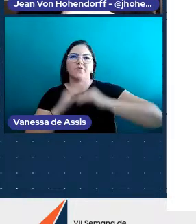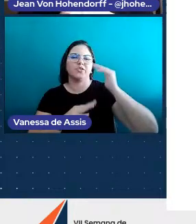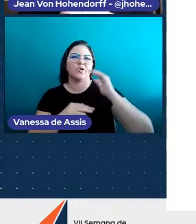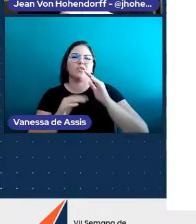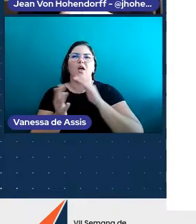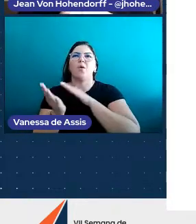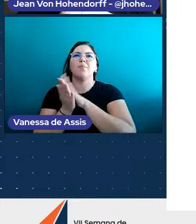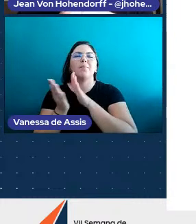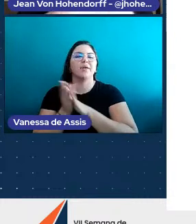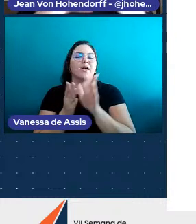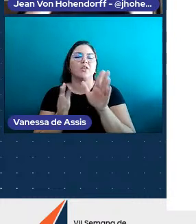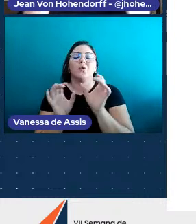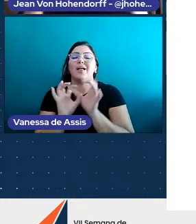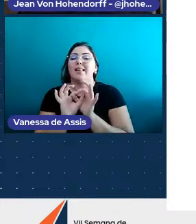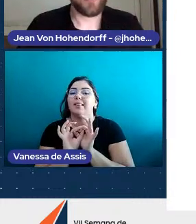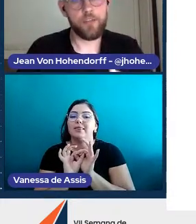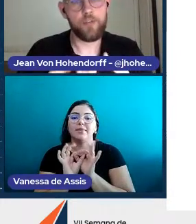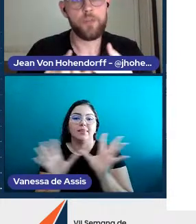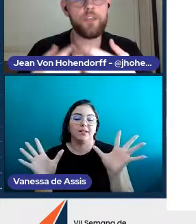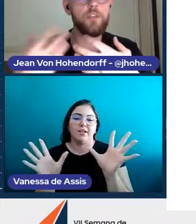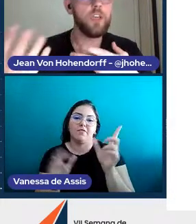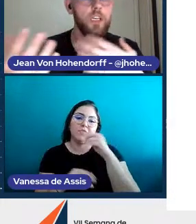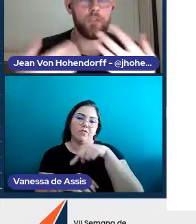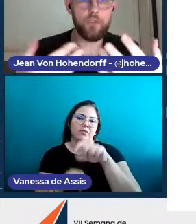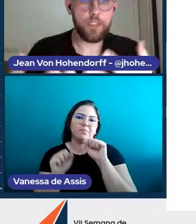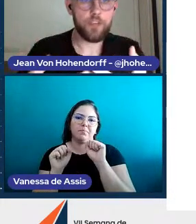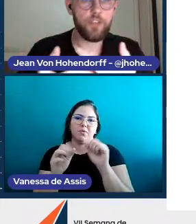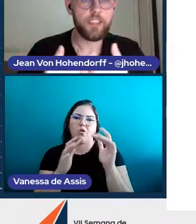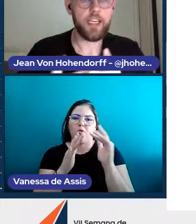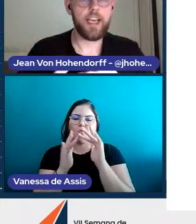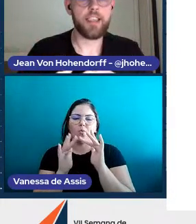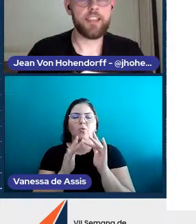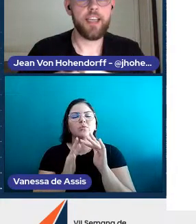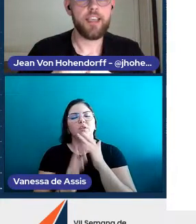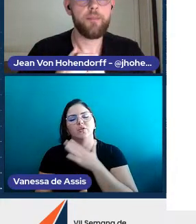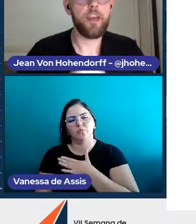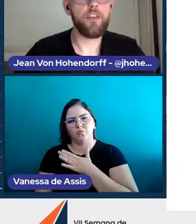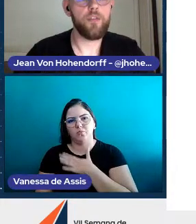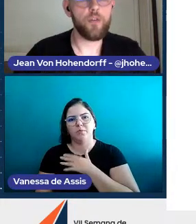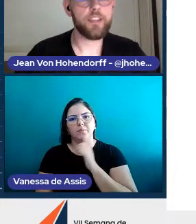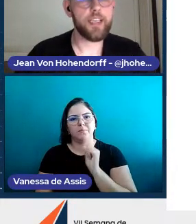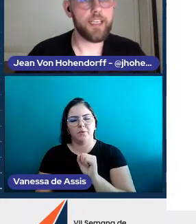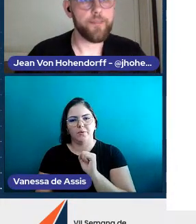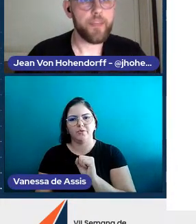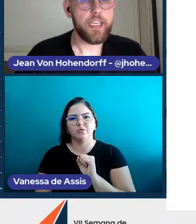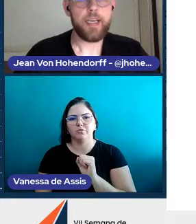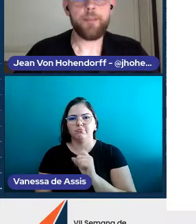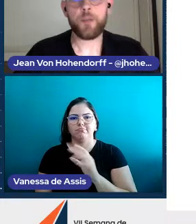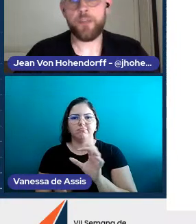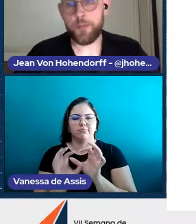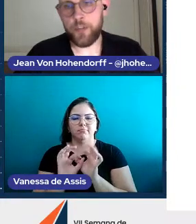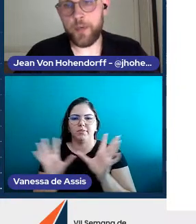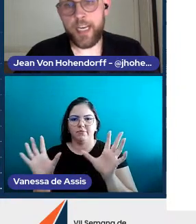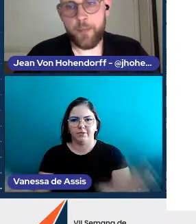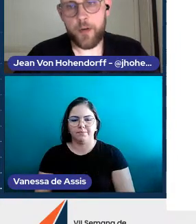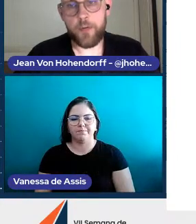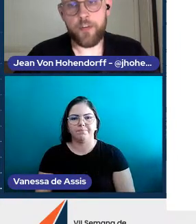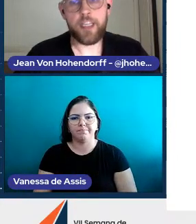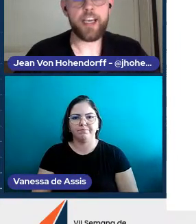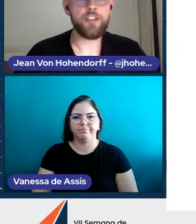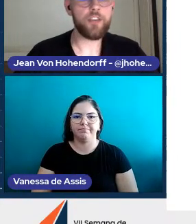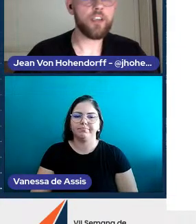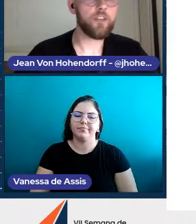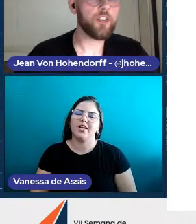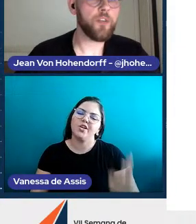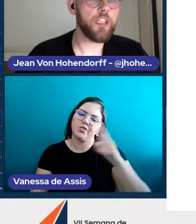Fiquem à vontade para quem quiser entrar em contato comigo num desses dois canais, né? E-mail ou Instagram. Mais uma vez, muito obrigado